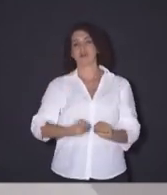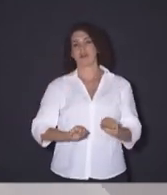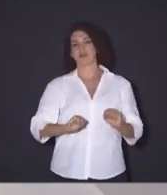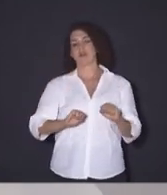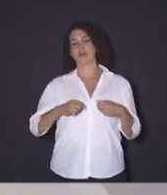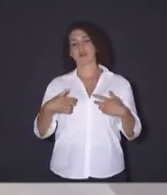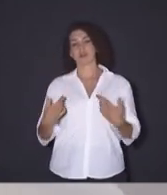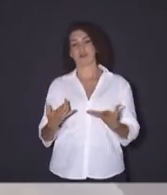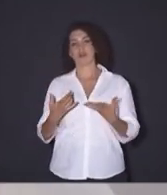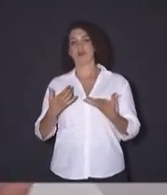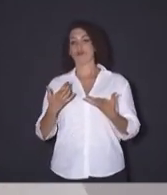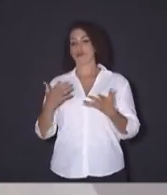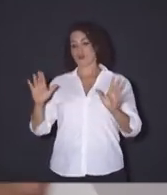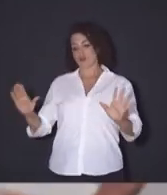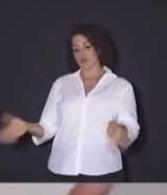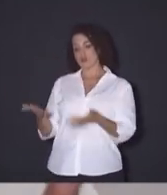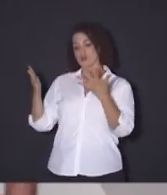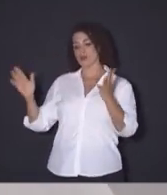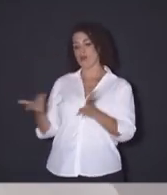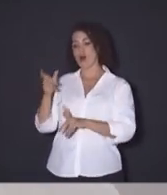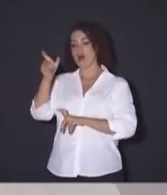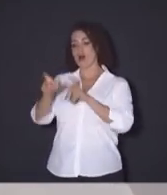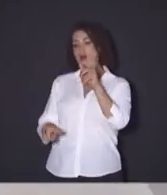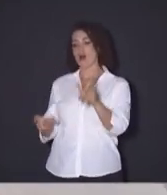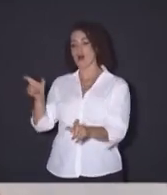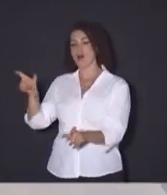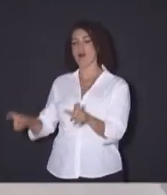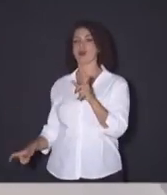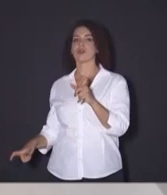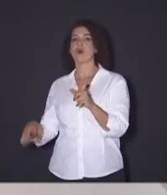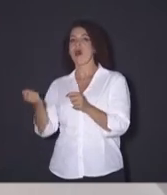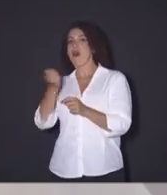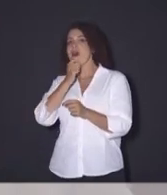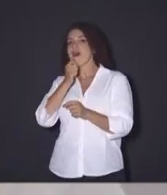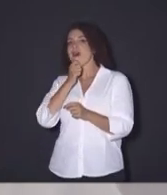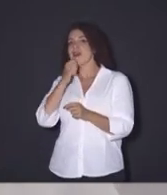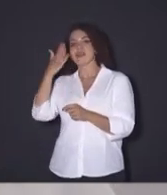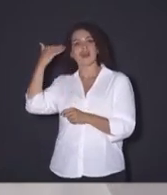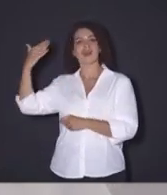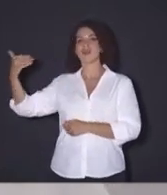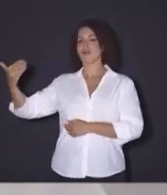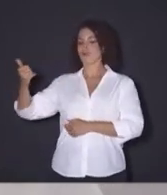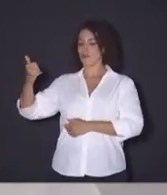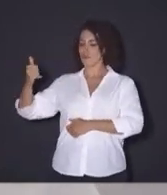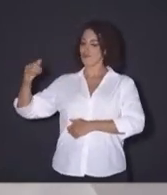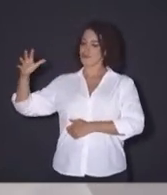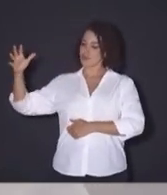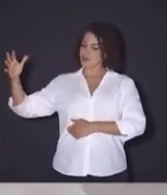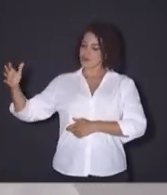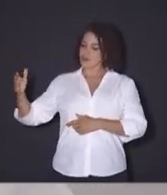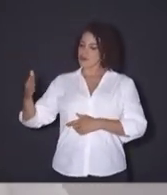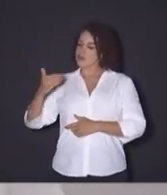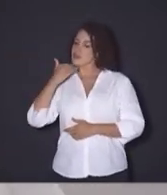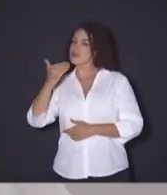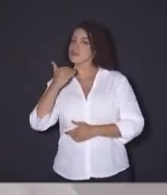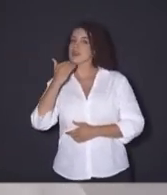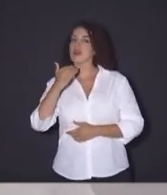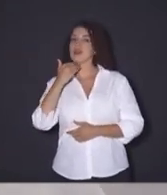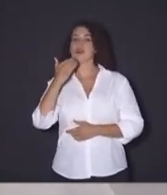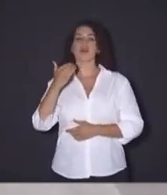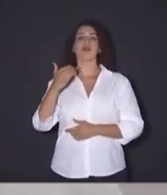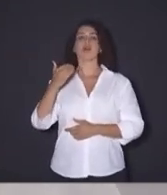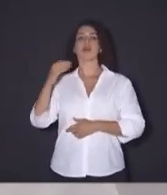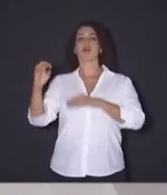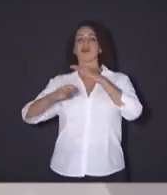eles se desenvolvam chegue a outras pessoas sem passar pelo essa mediação das grandes empresas sem passar pelo jabá